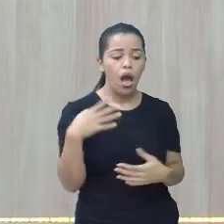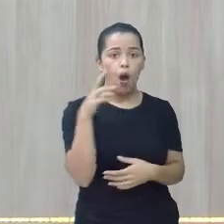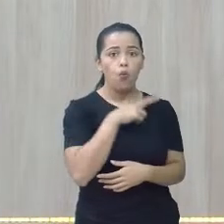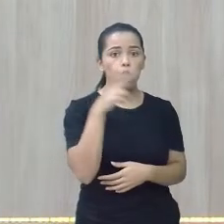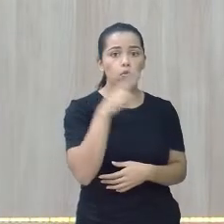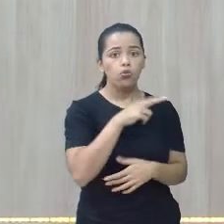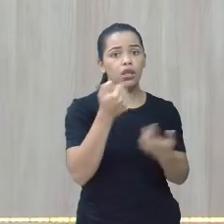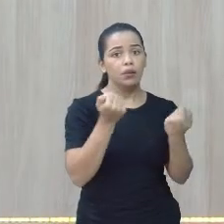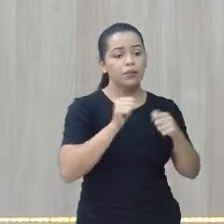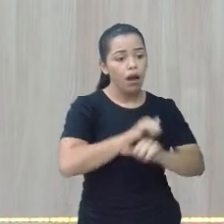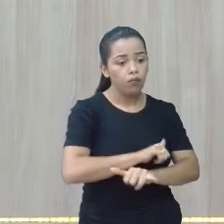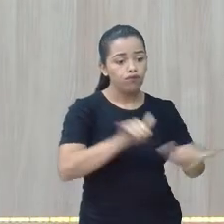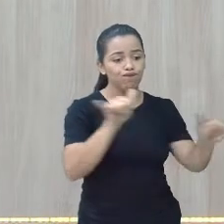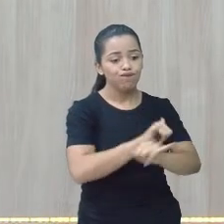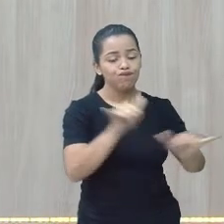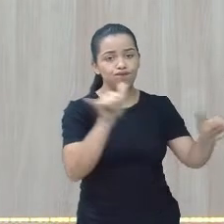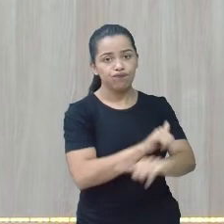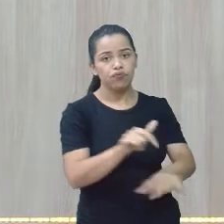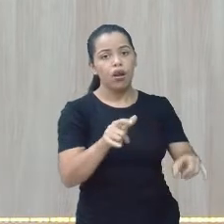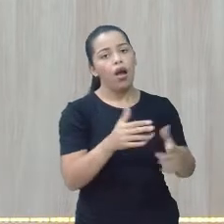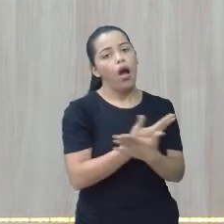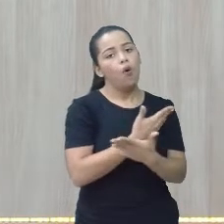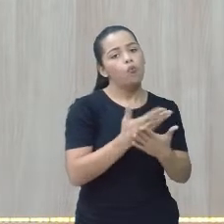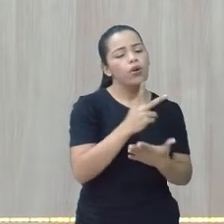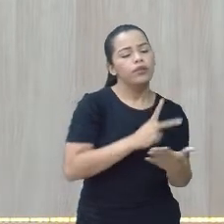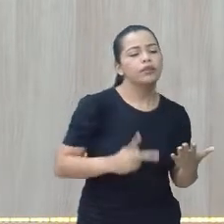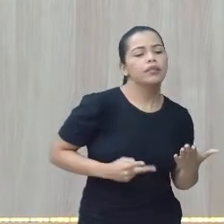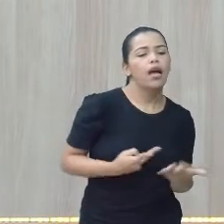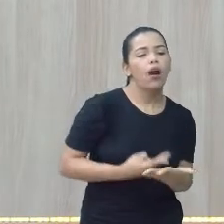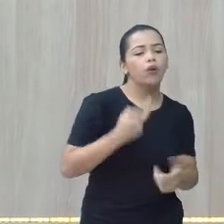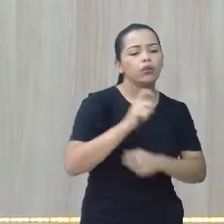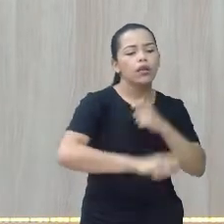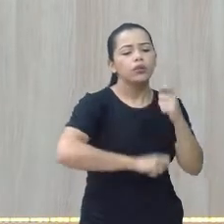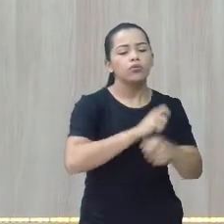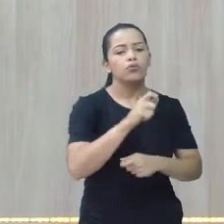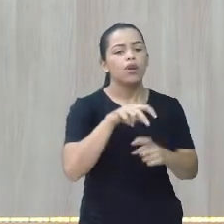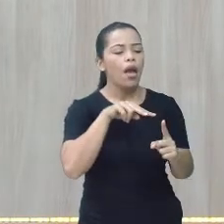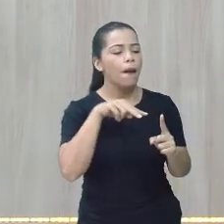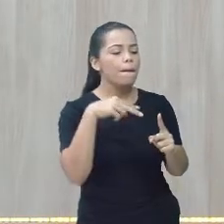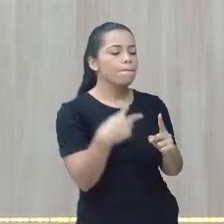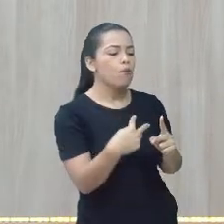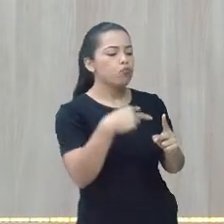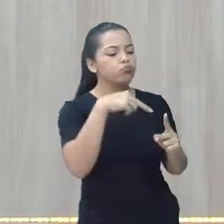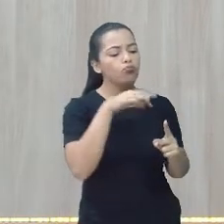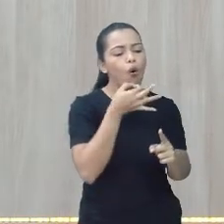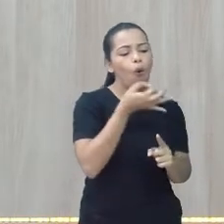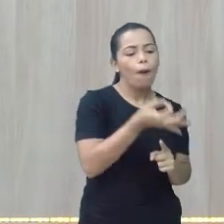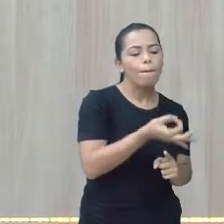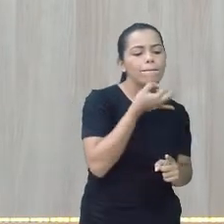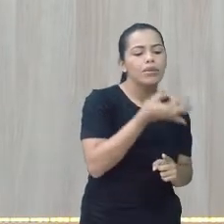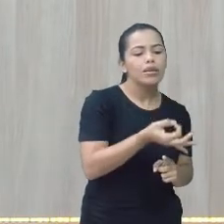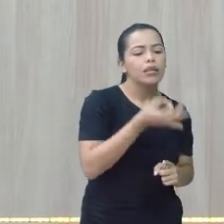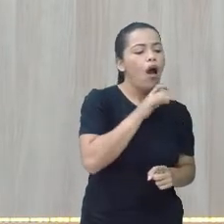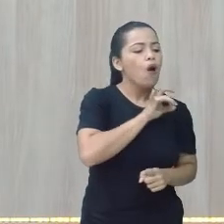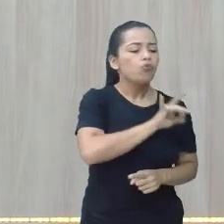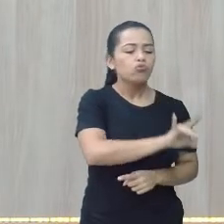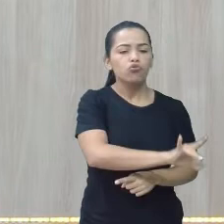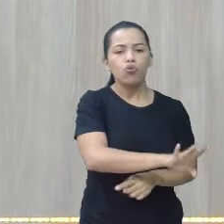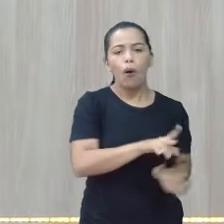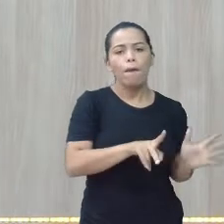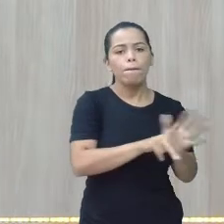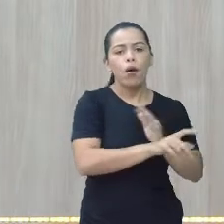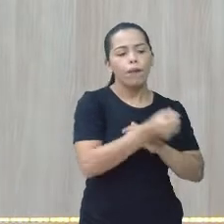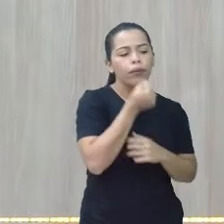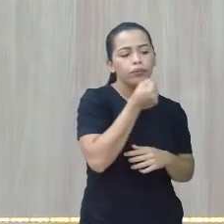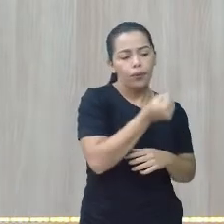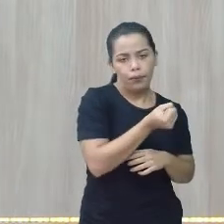o que aconteceu, muitas vezes acontece do ponto de vista ficar unilateral. Às vezes é só o repórter falando.